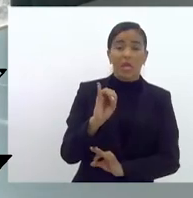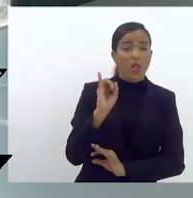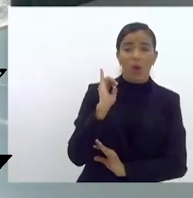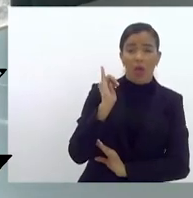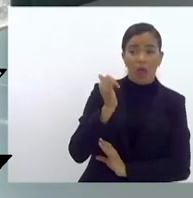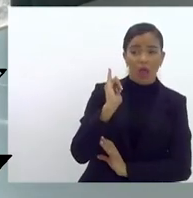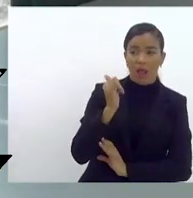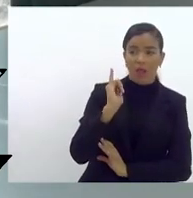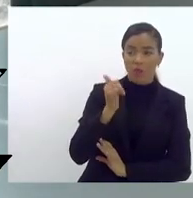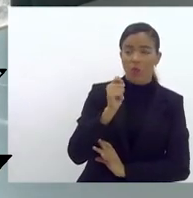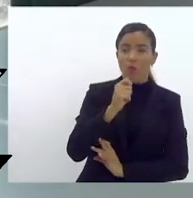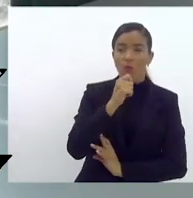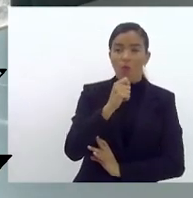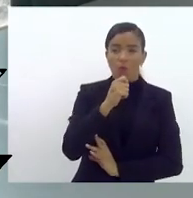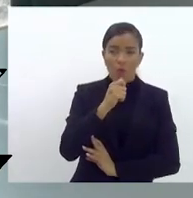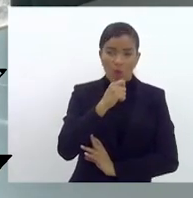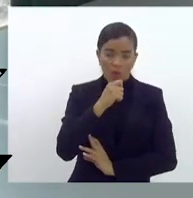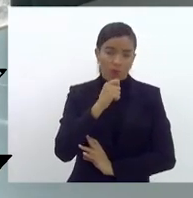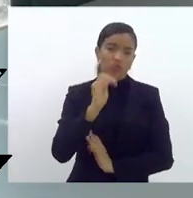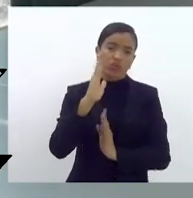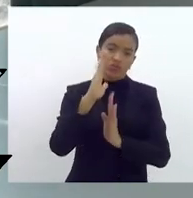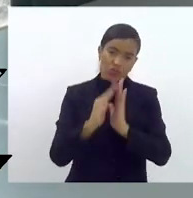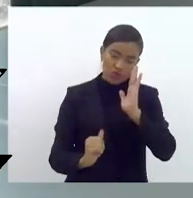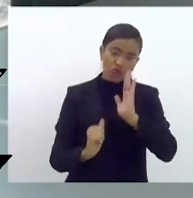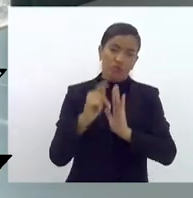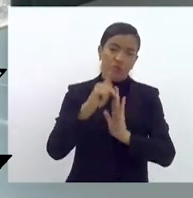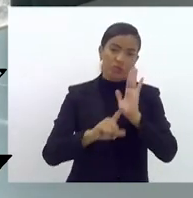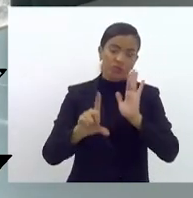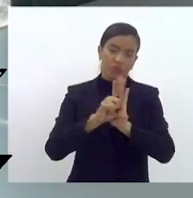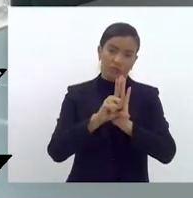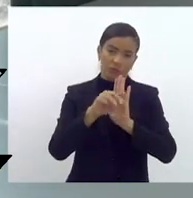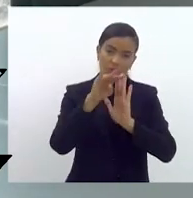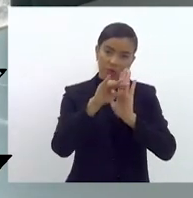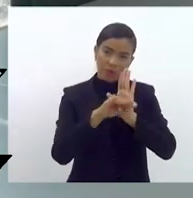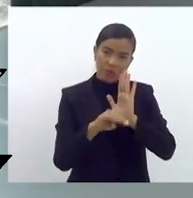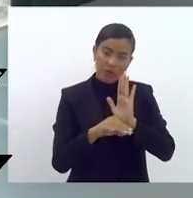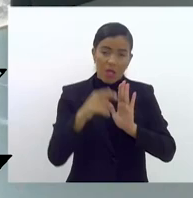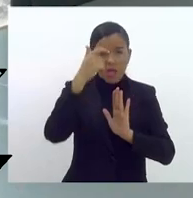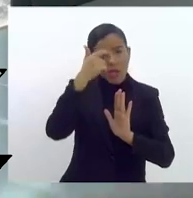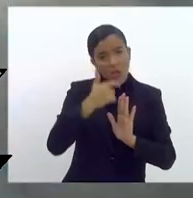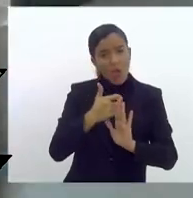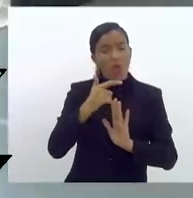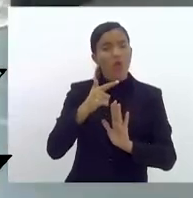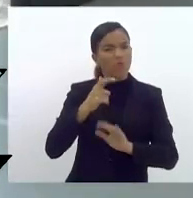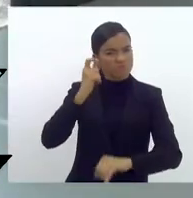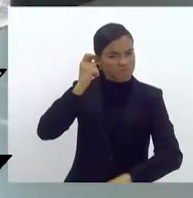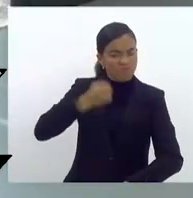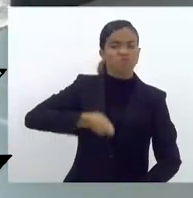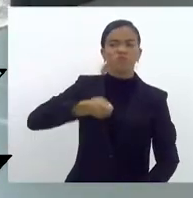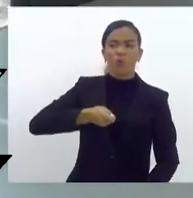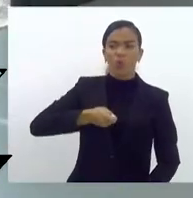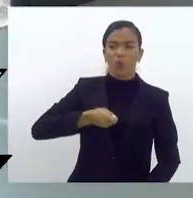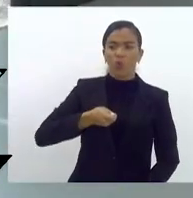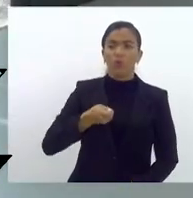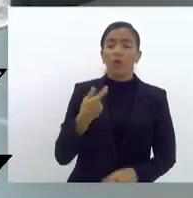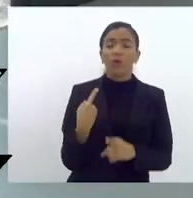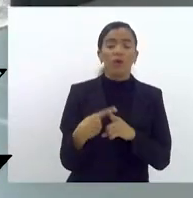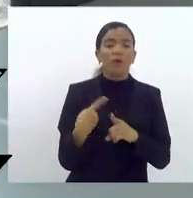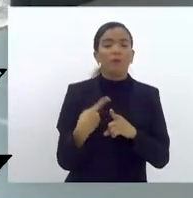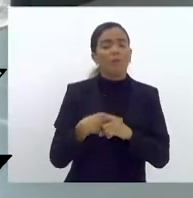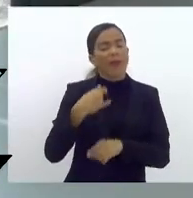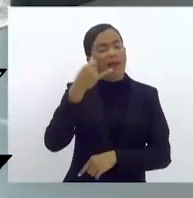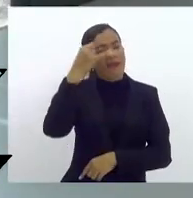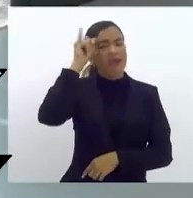não sendo relator de tirar o projeto de pauta e eu tenho sido muito duro nesse sentido para que a gente não crie